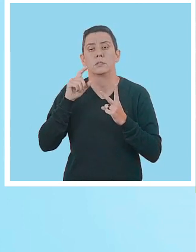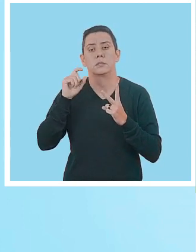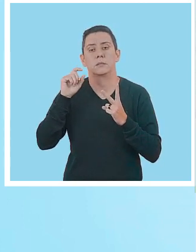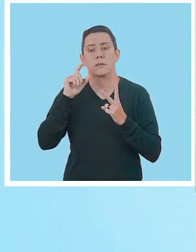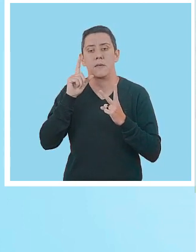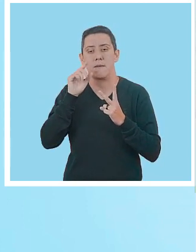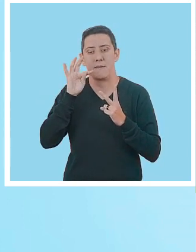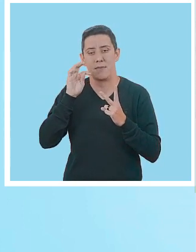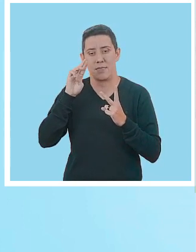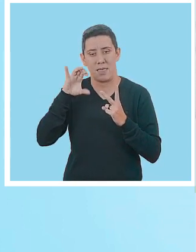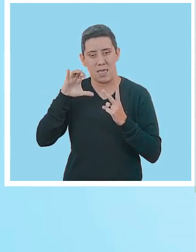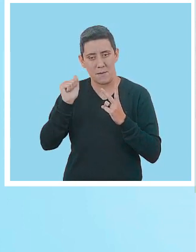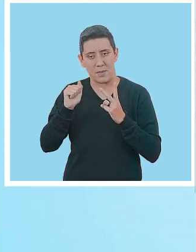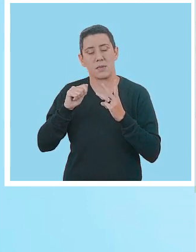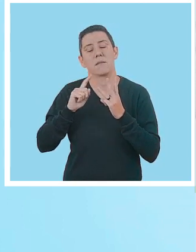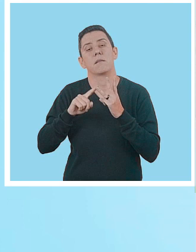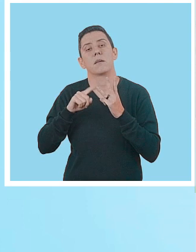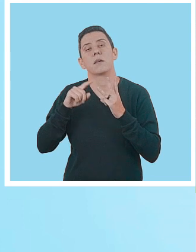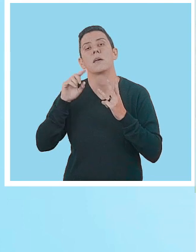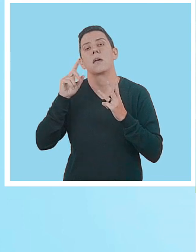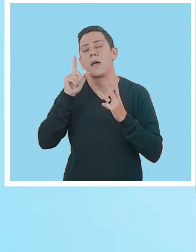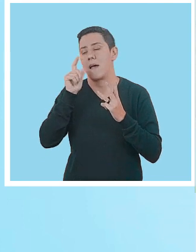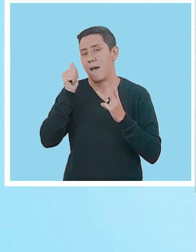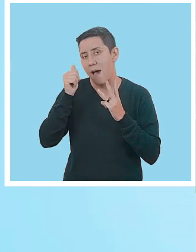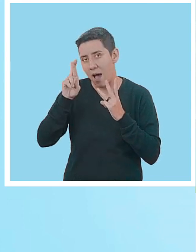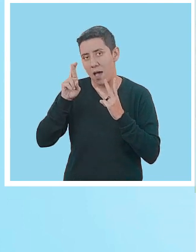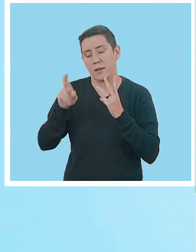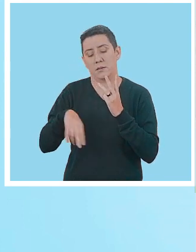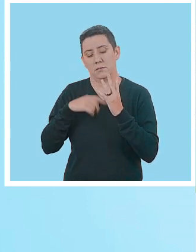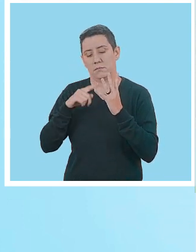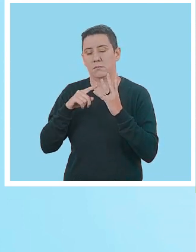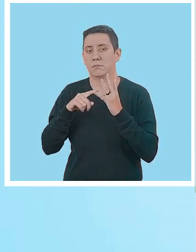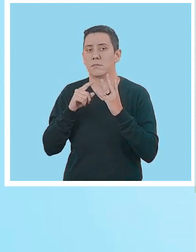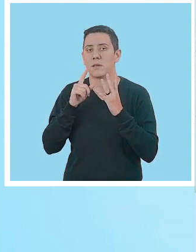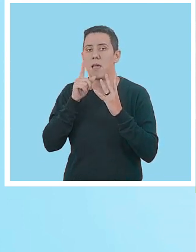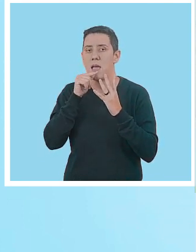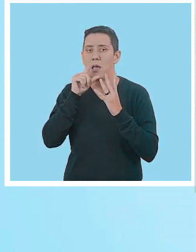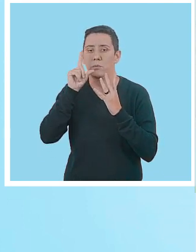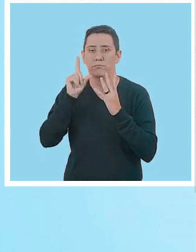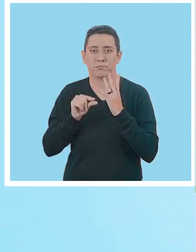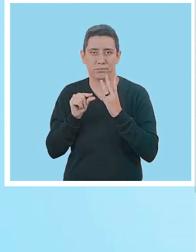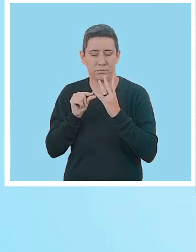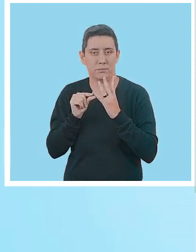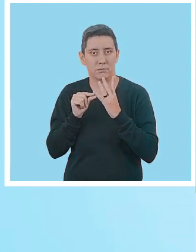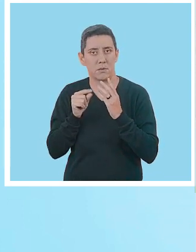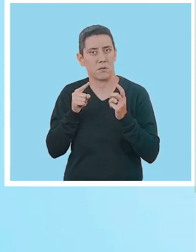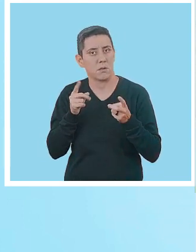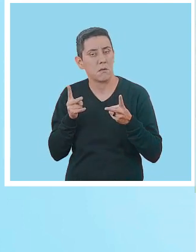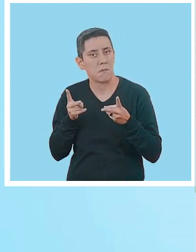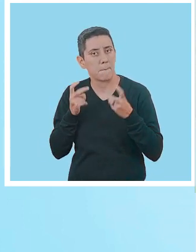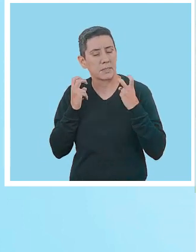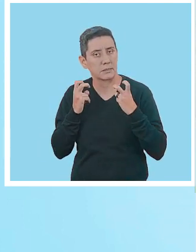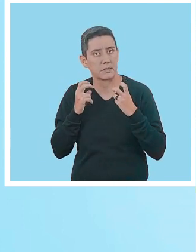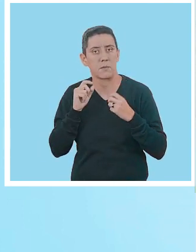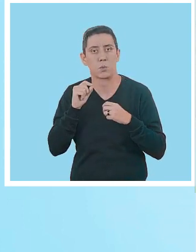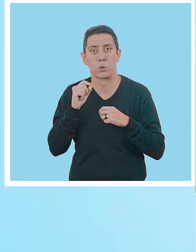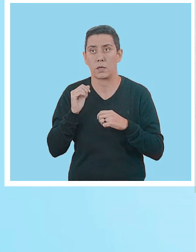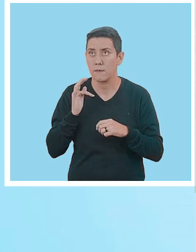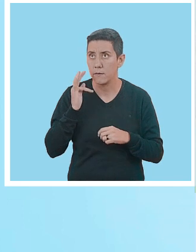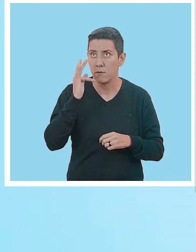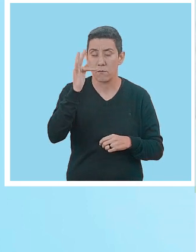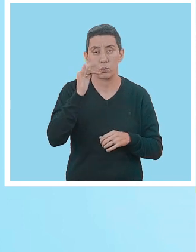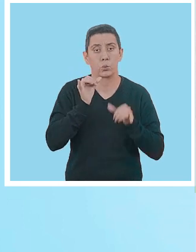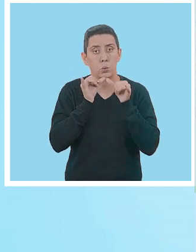depois hidráulicas é exatamente o oposto então isso mostra que o setor de energias renováveis principalmente solar